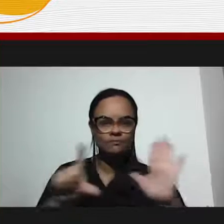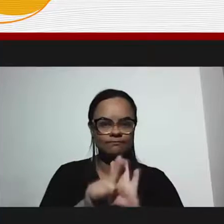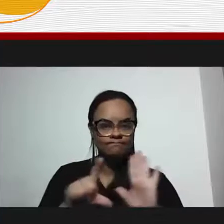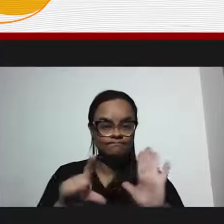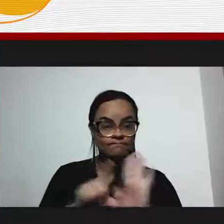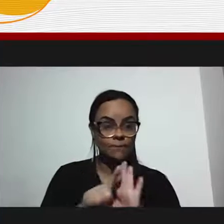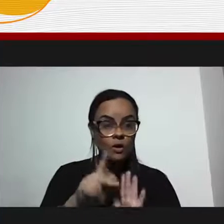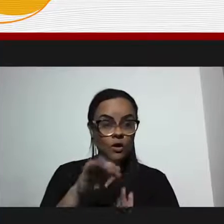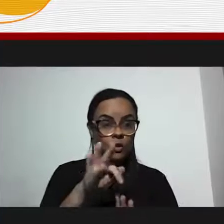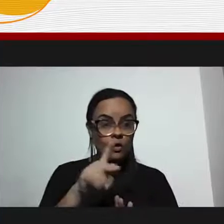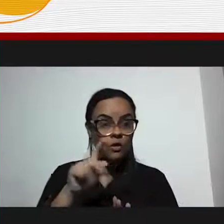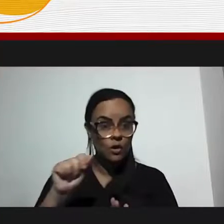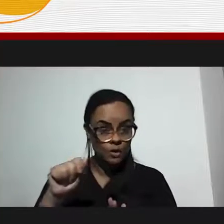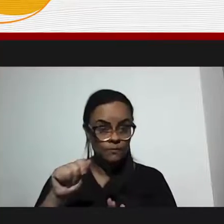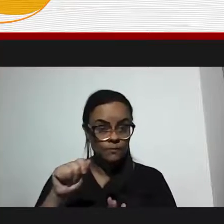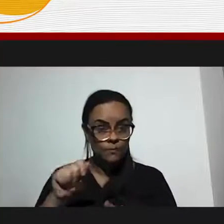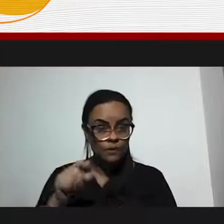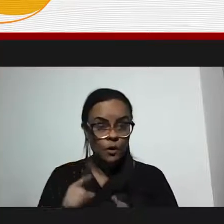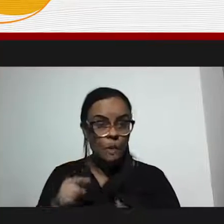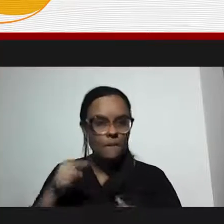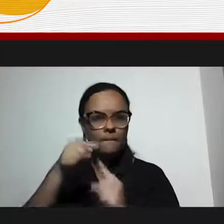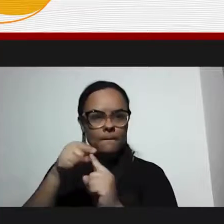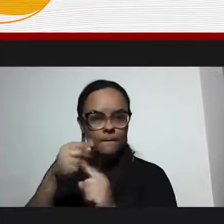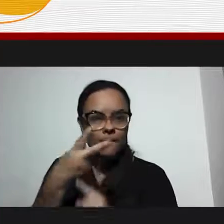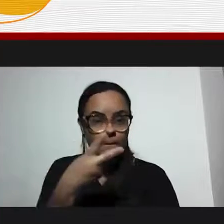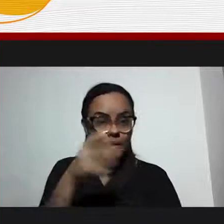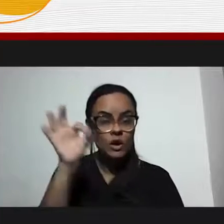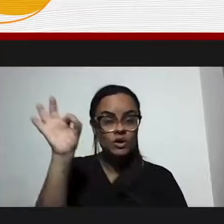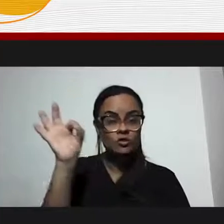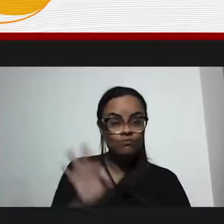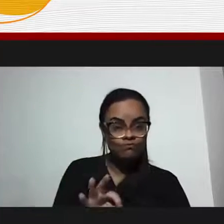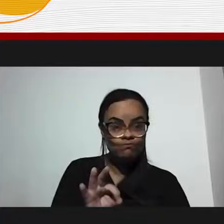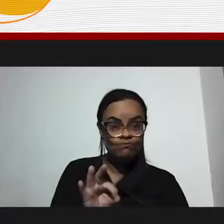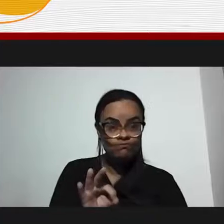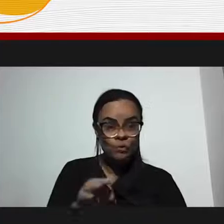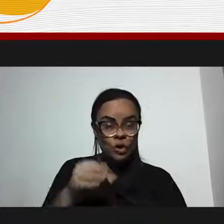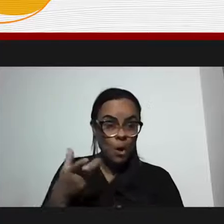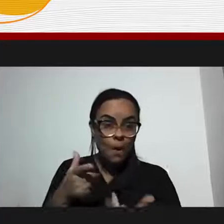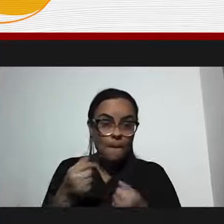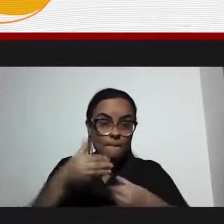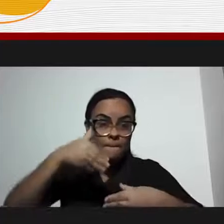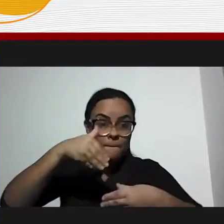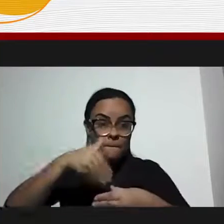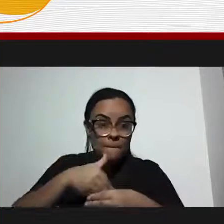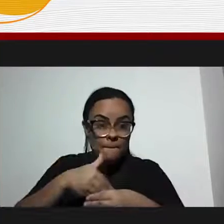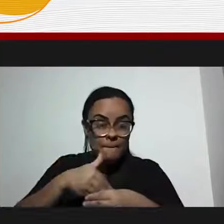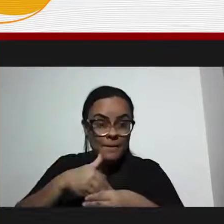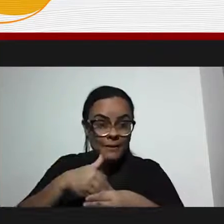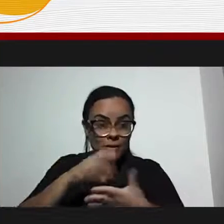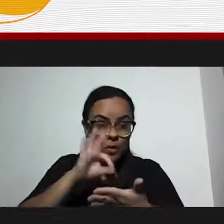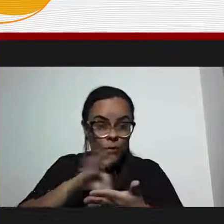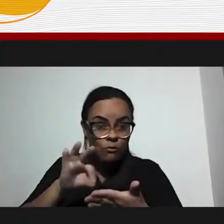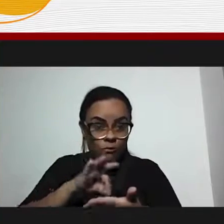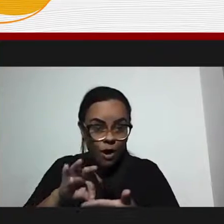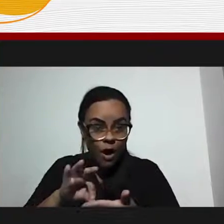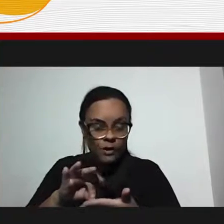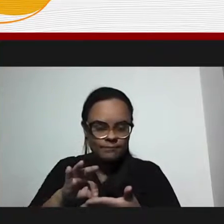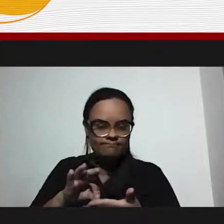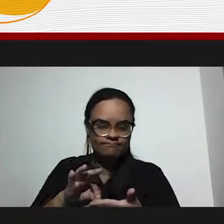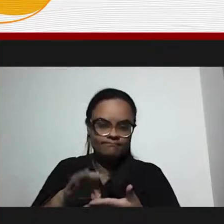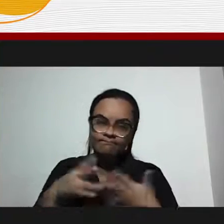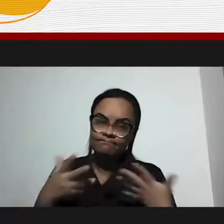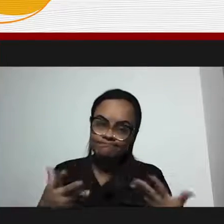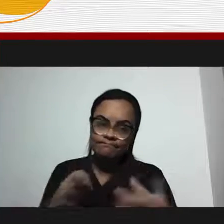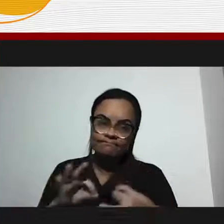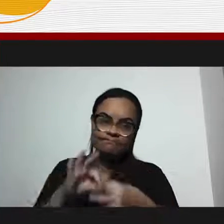Piva, que destina 2% das loterias ao esporte olímpico e paralímpico. É claro